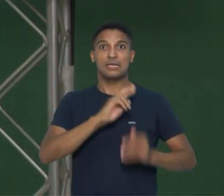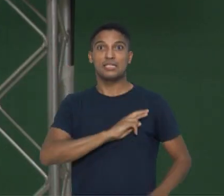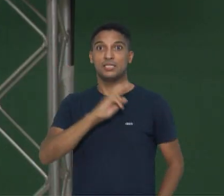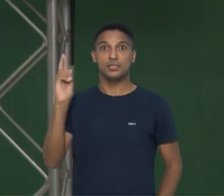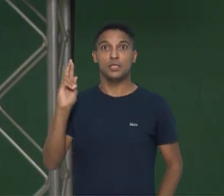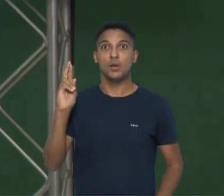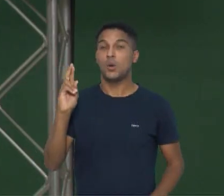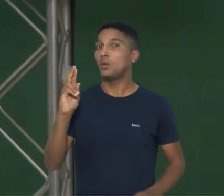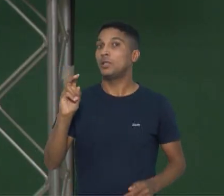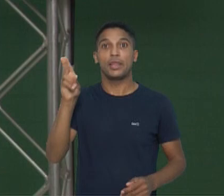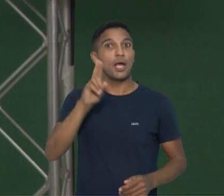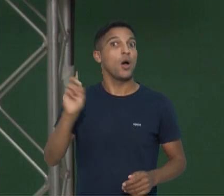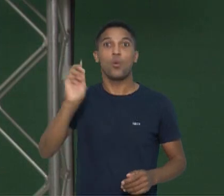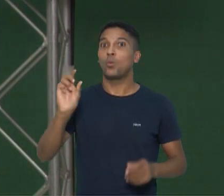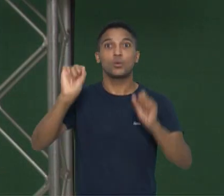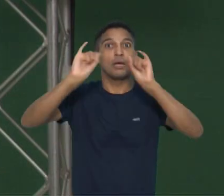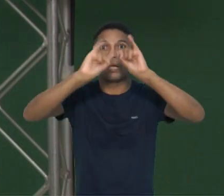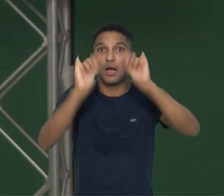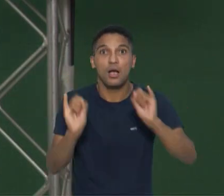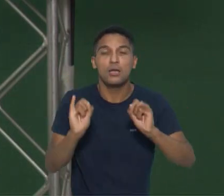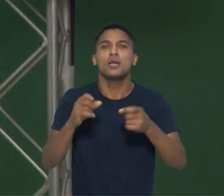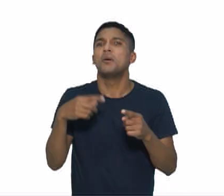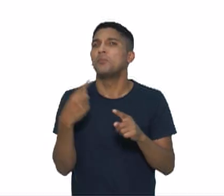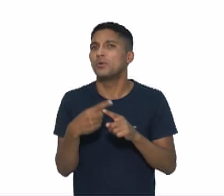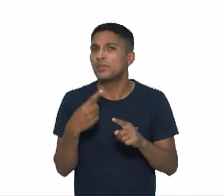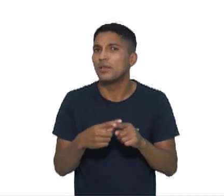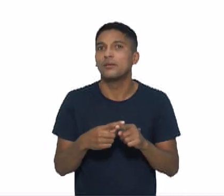Pensa no que a gente viu, responde, daqui a pouquinho a gente volta.